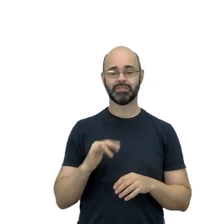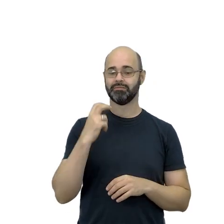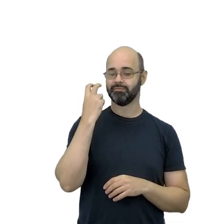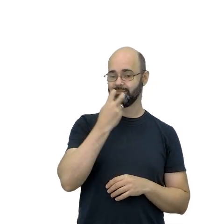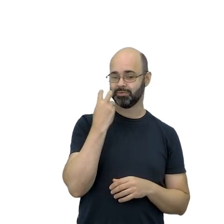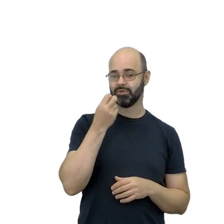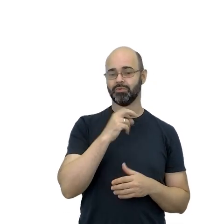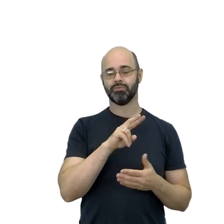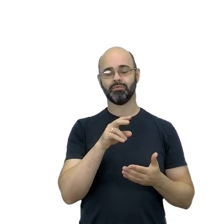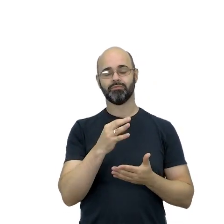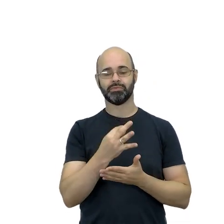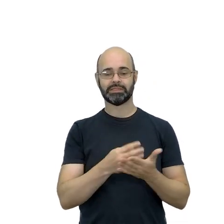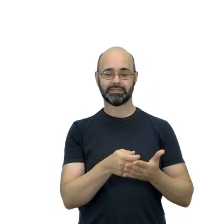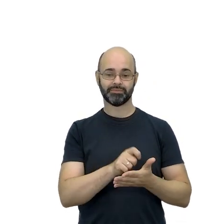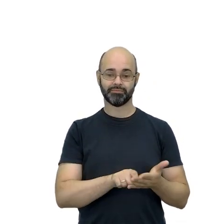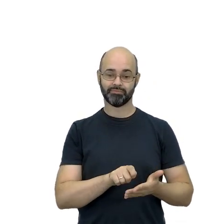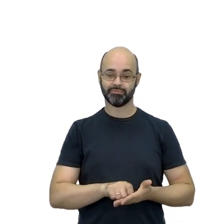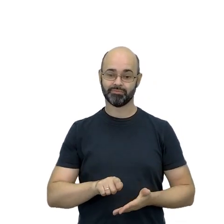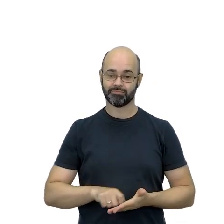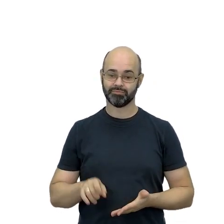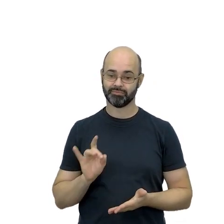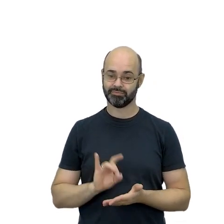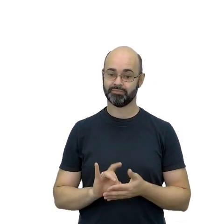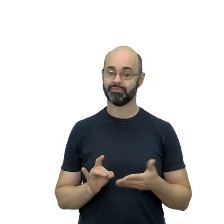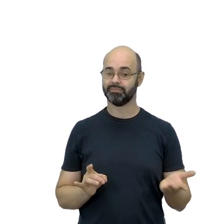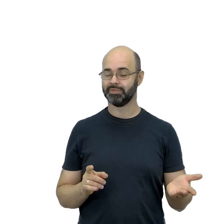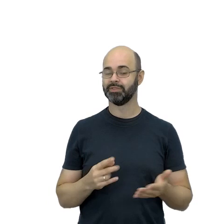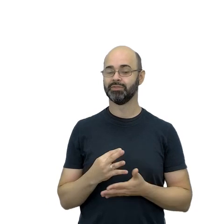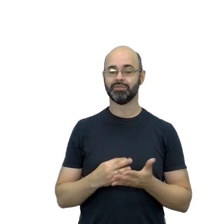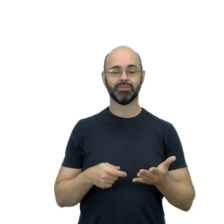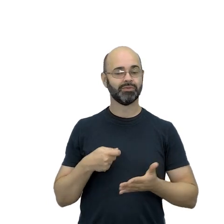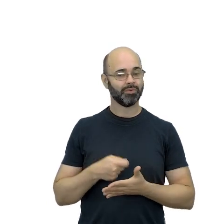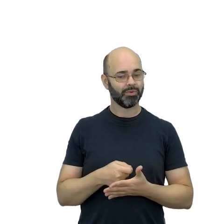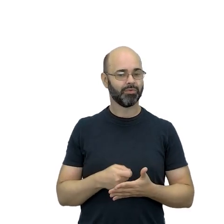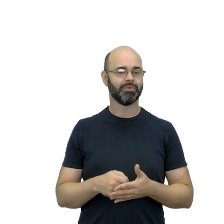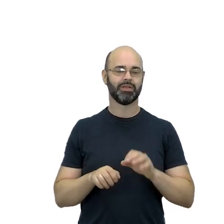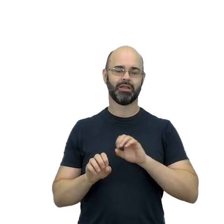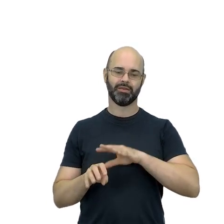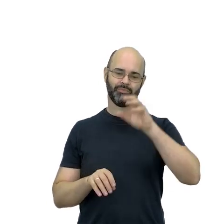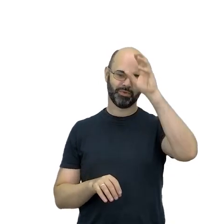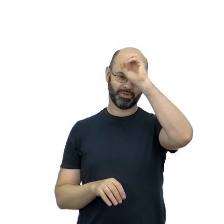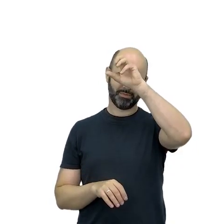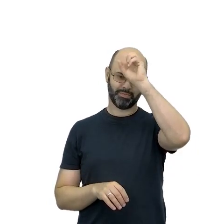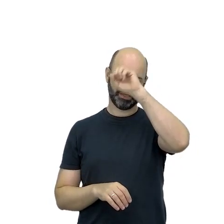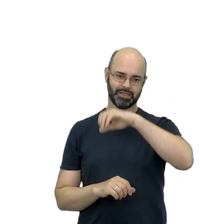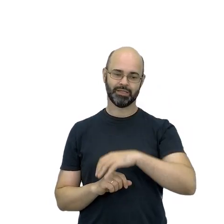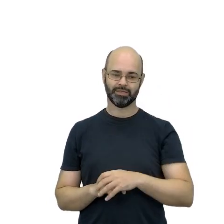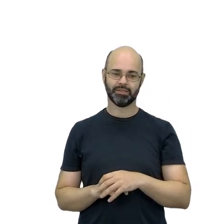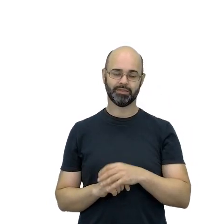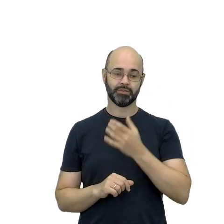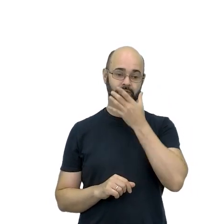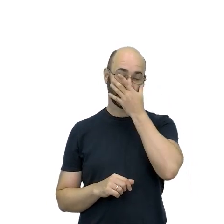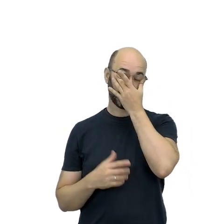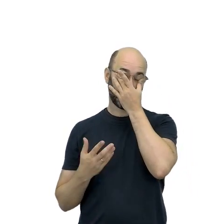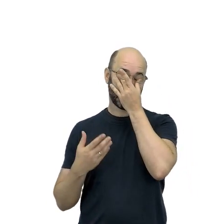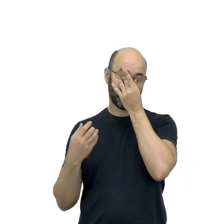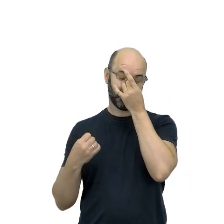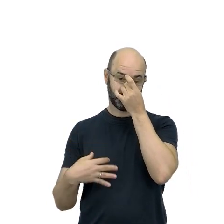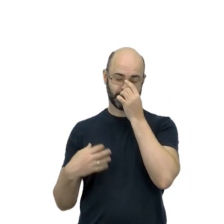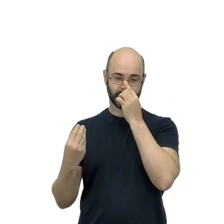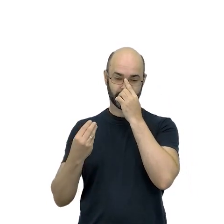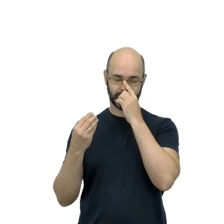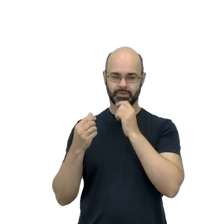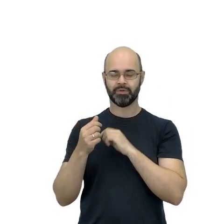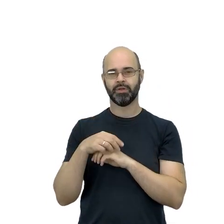não verbal. Aqui nós temos, então, o grupo da USP analisa dados sobre a presença e representação feminina na mídia. E